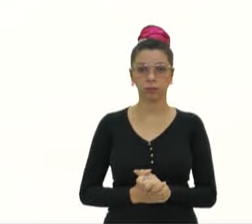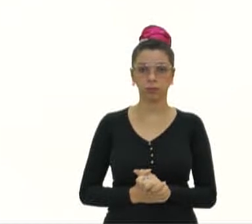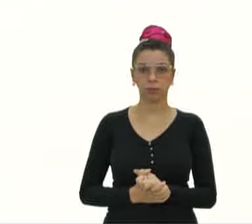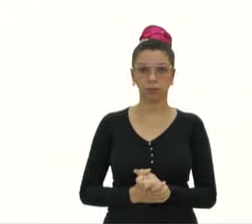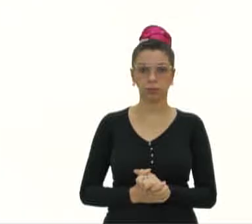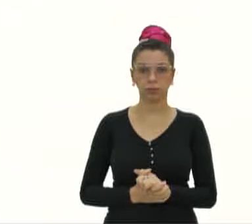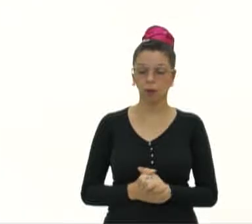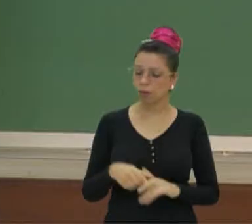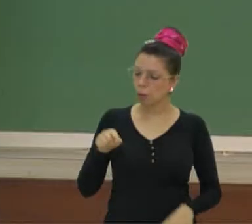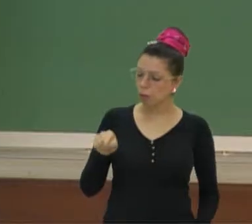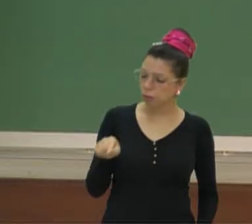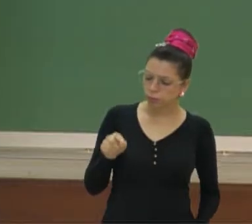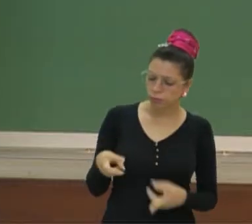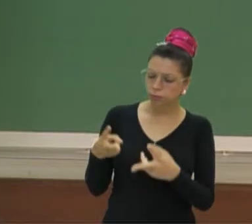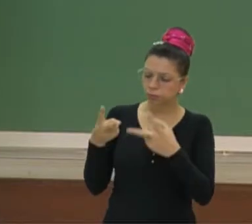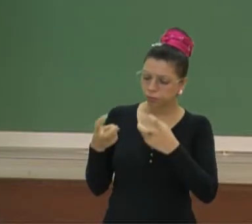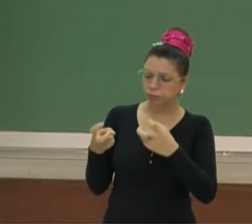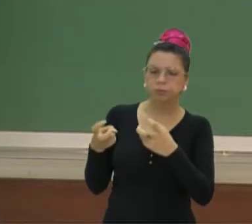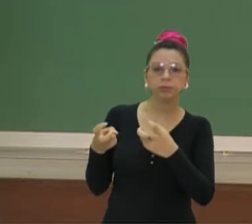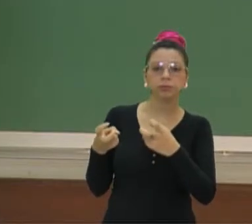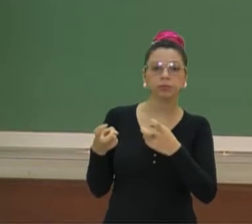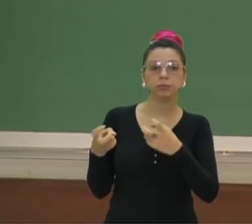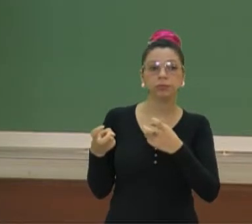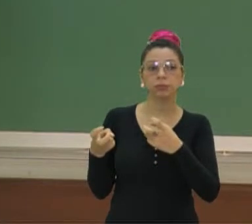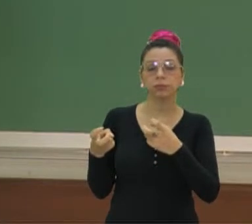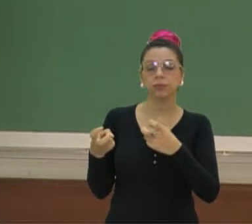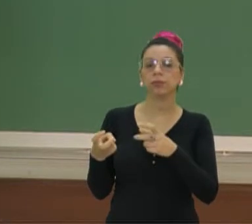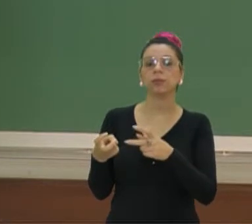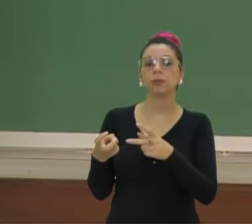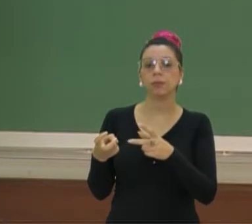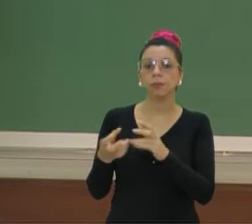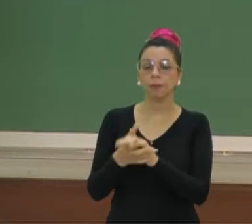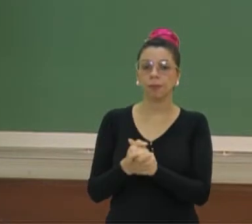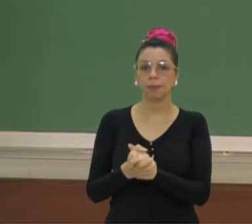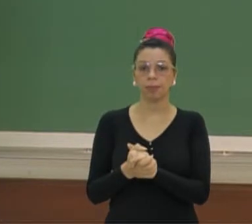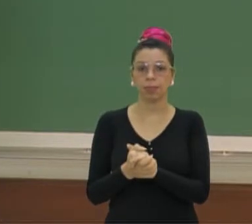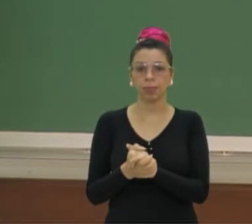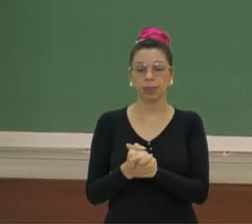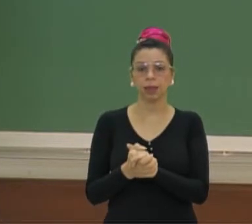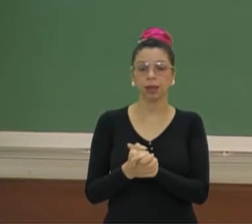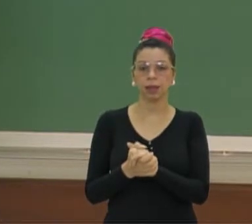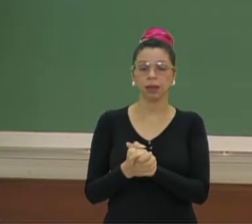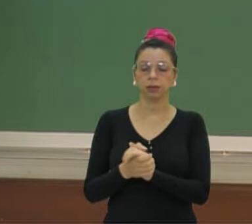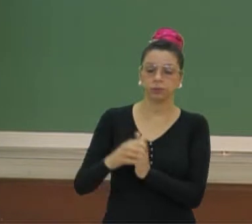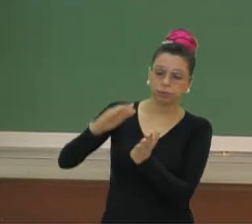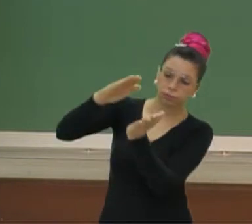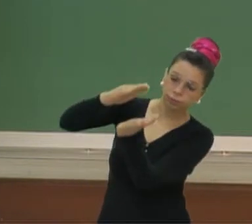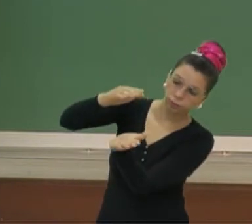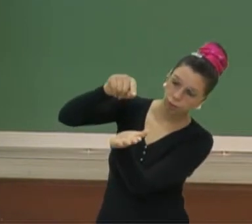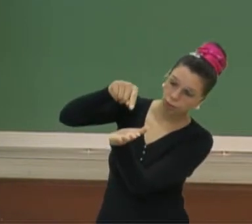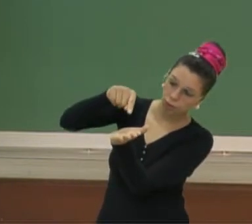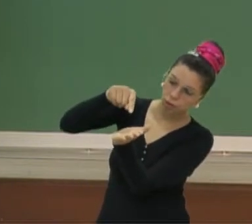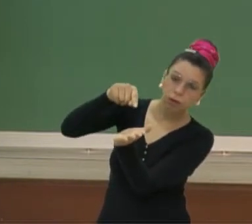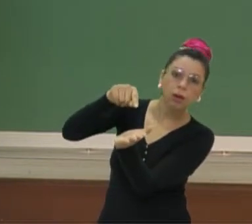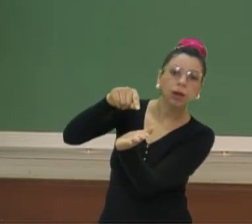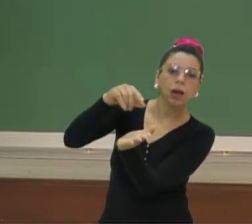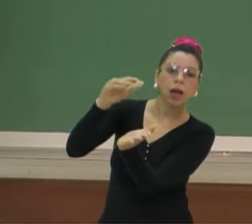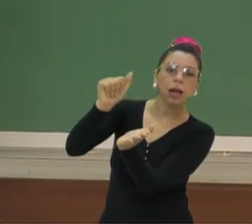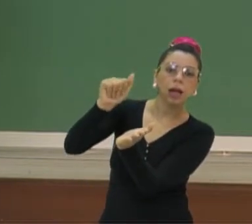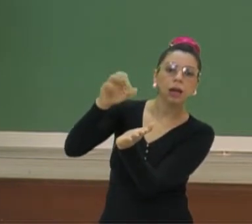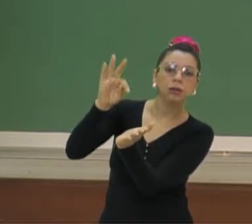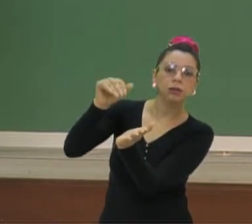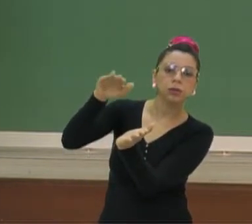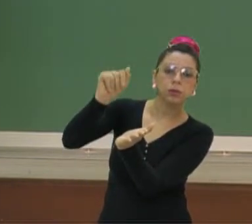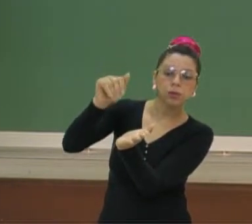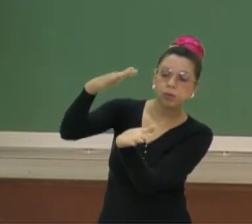Então ali ele percebeu, ele colocou esse pedaço entre os cátodos e emitiu uma radiação nesse